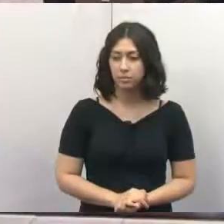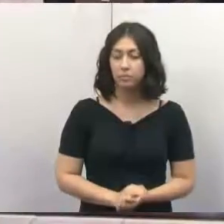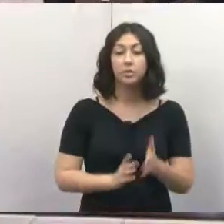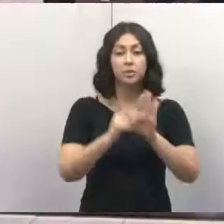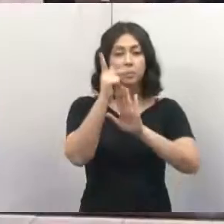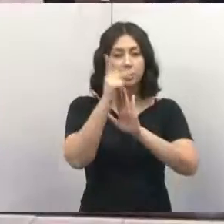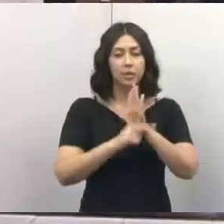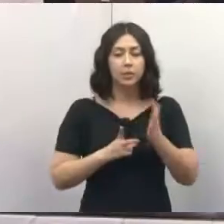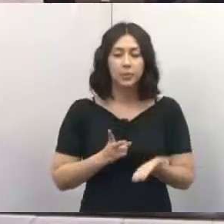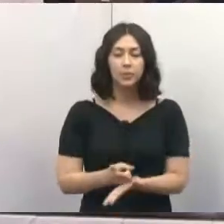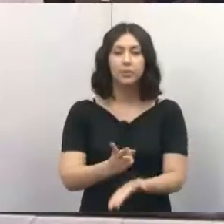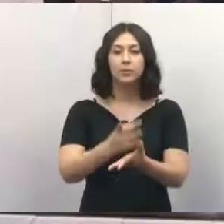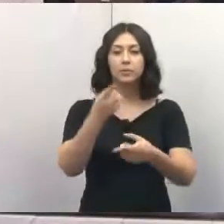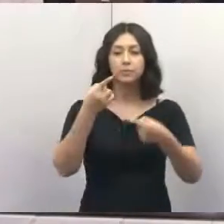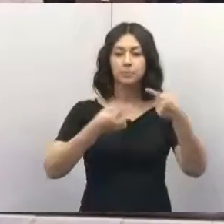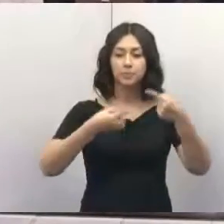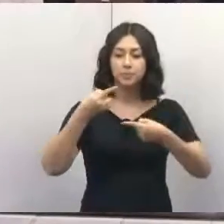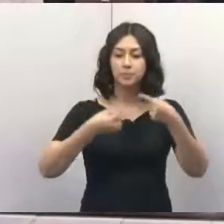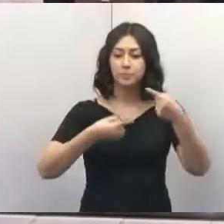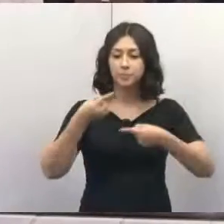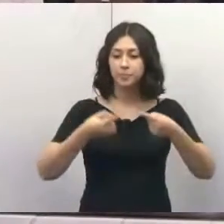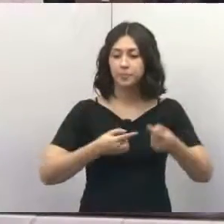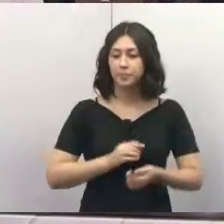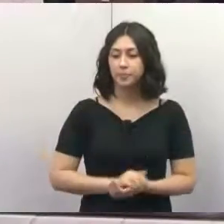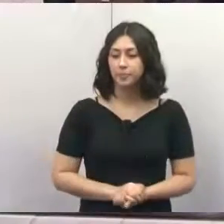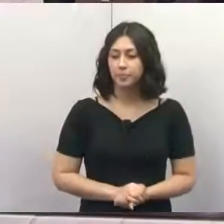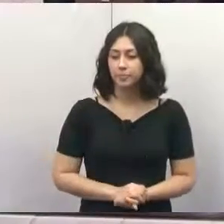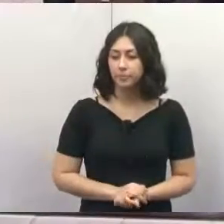projeto continua em discussão.